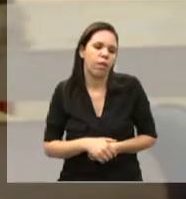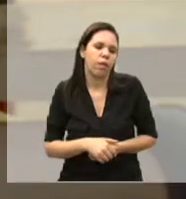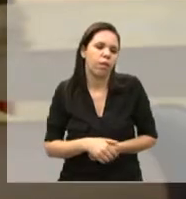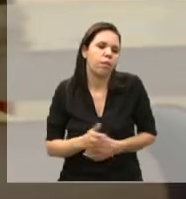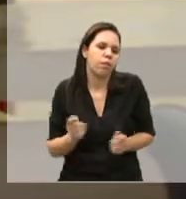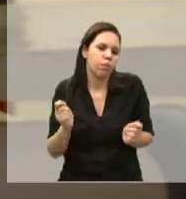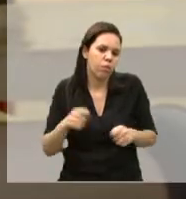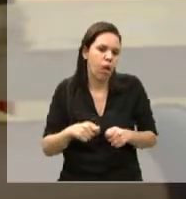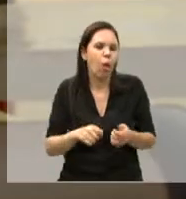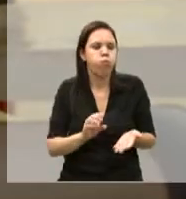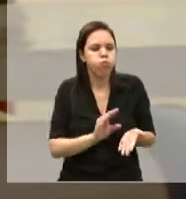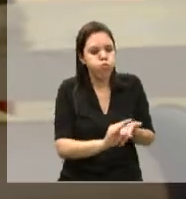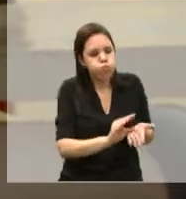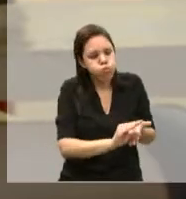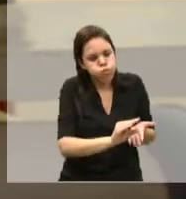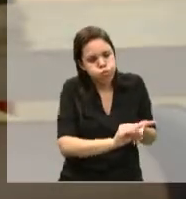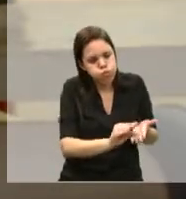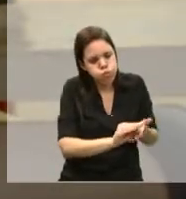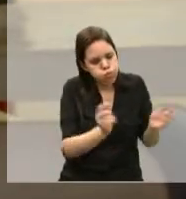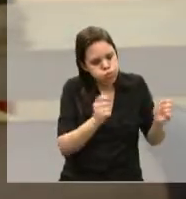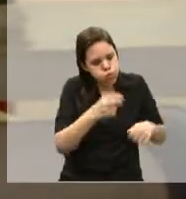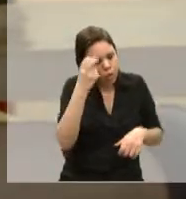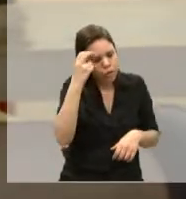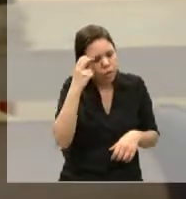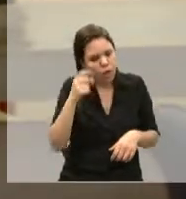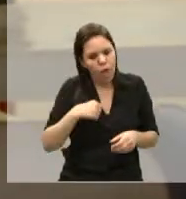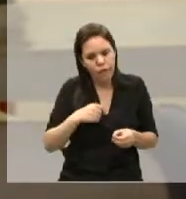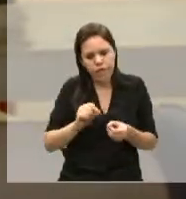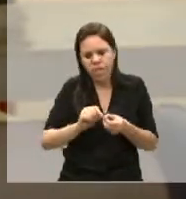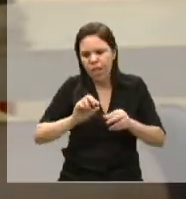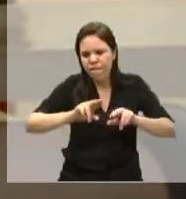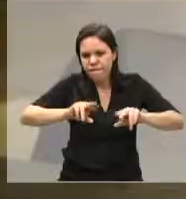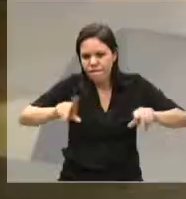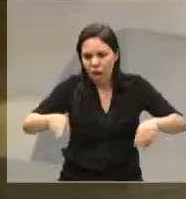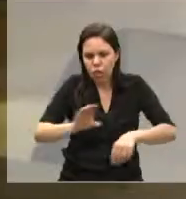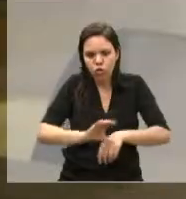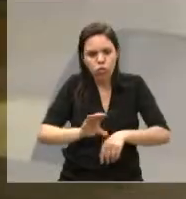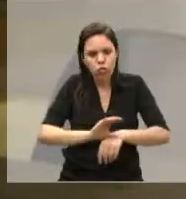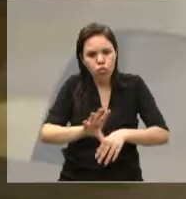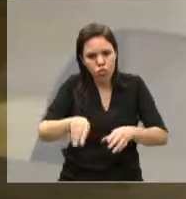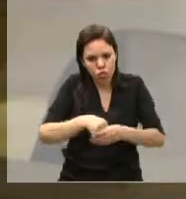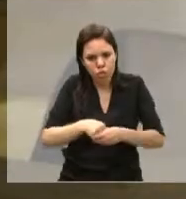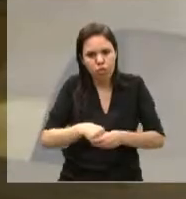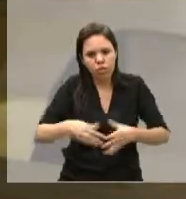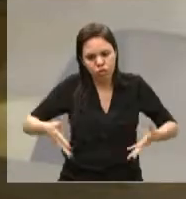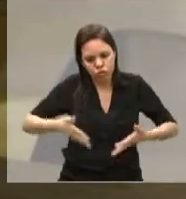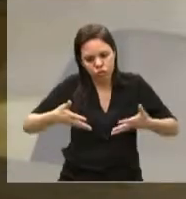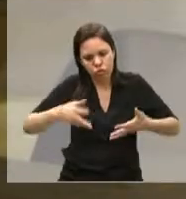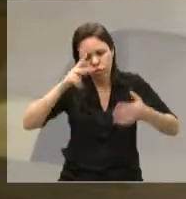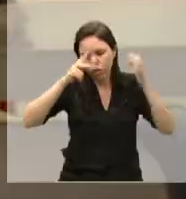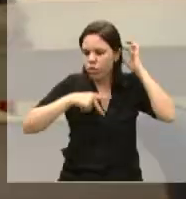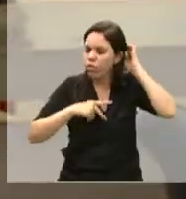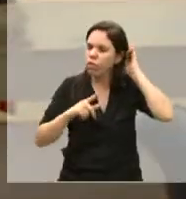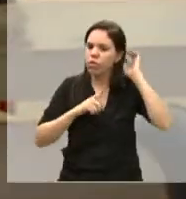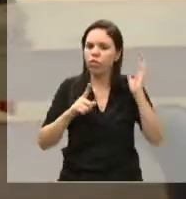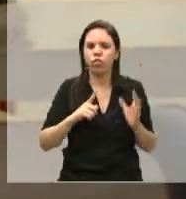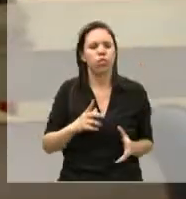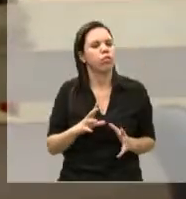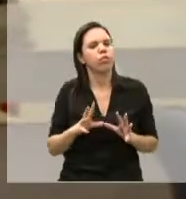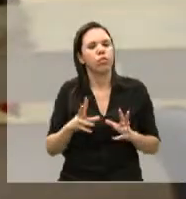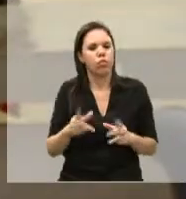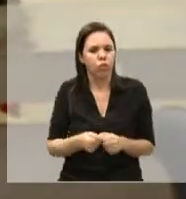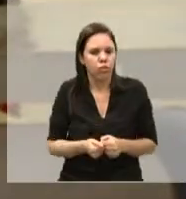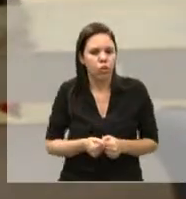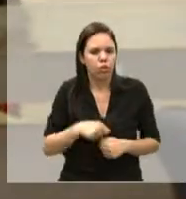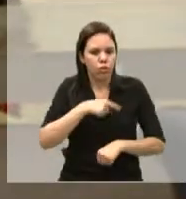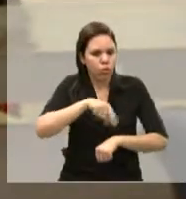na capacitação profissional, então eu fazia mini cursos dentro da minha empresa. Estimulado, né? Então nós tínhamos toda a